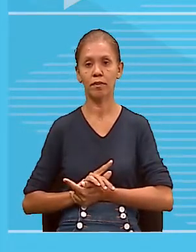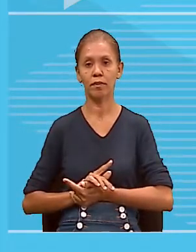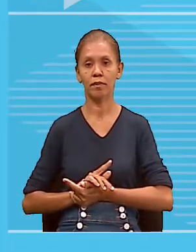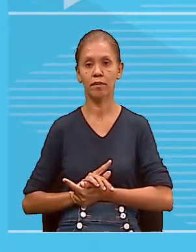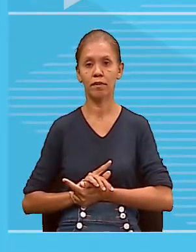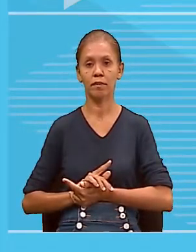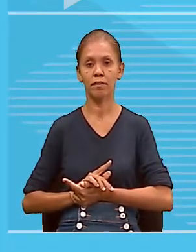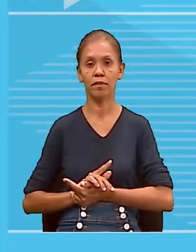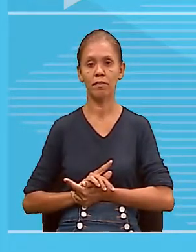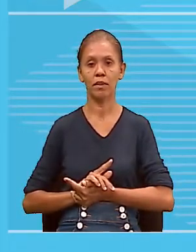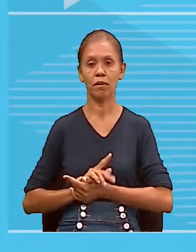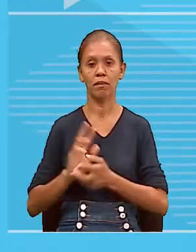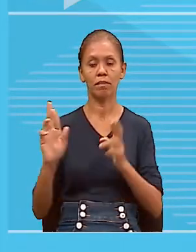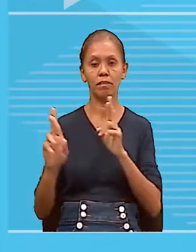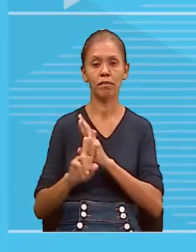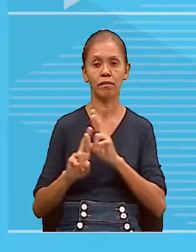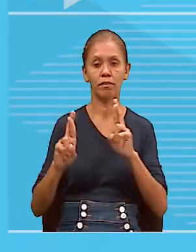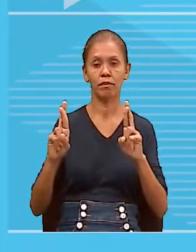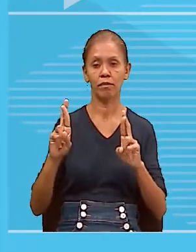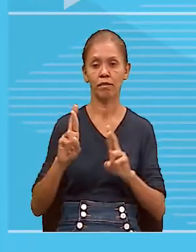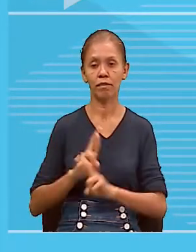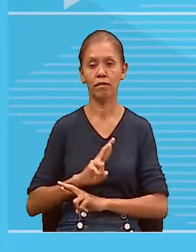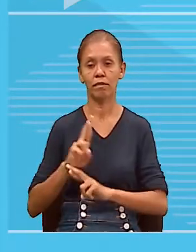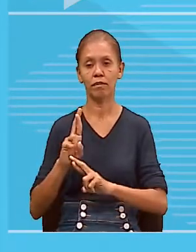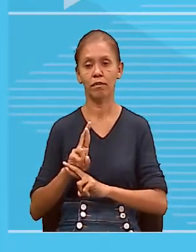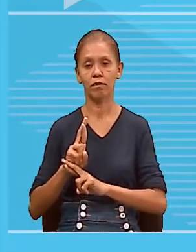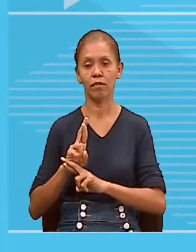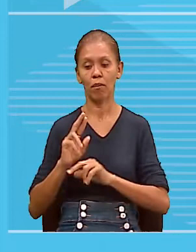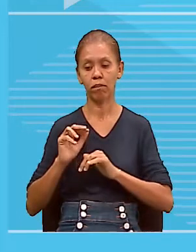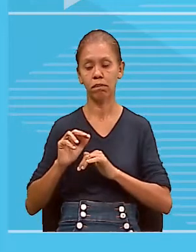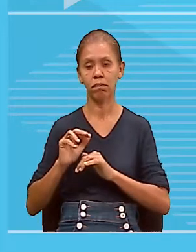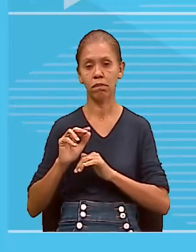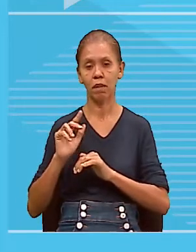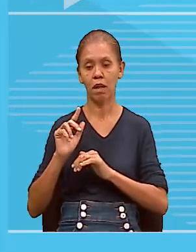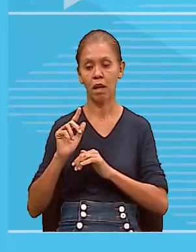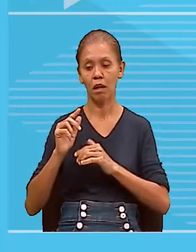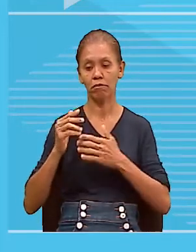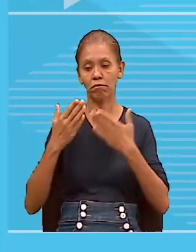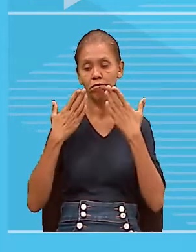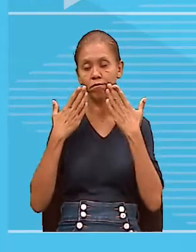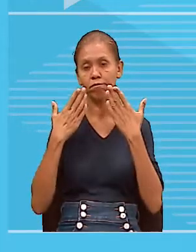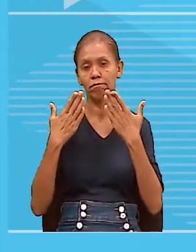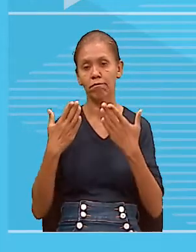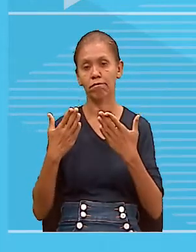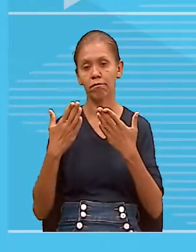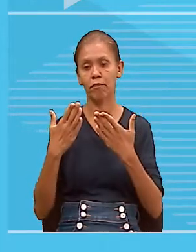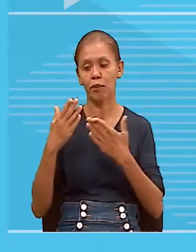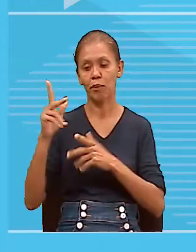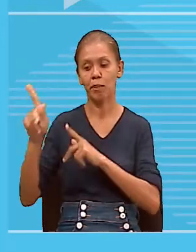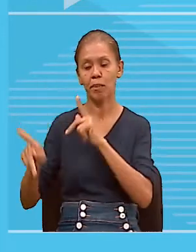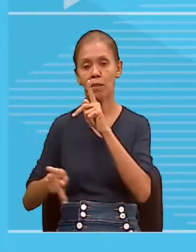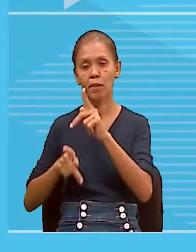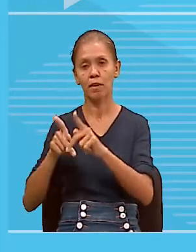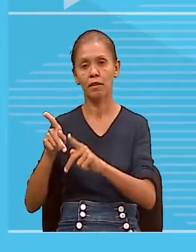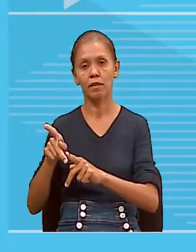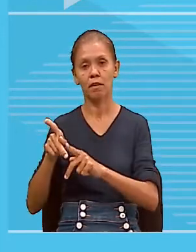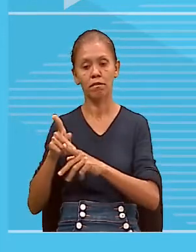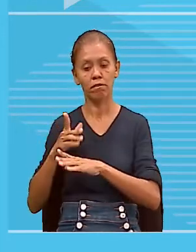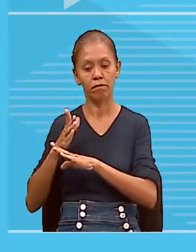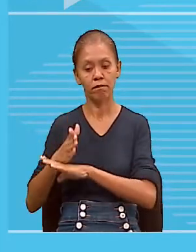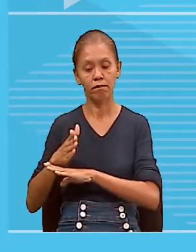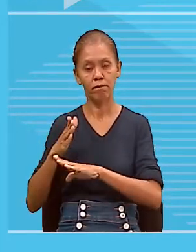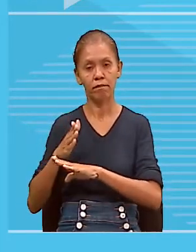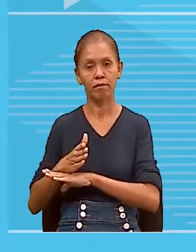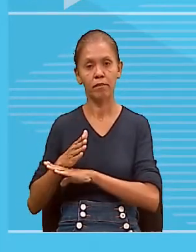no que diz respeito a manifestação pública manifestação de Rua Liberdade partidária